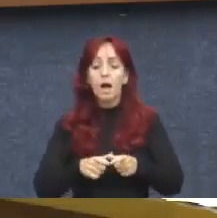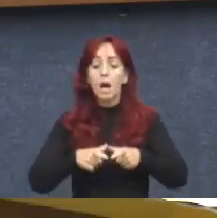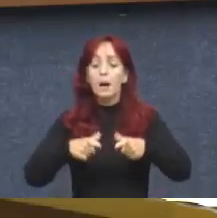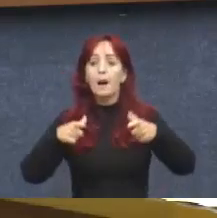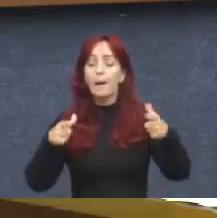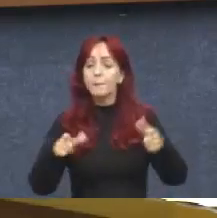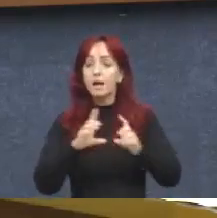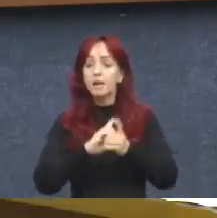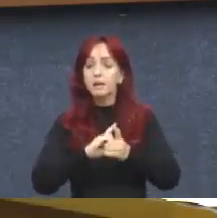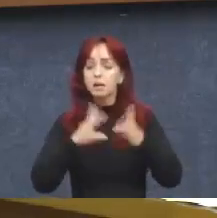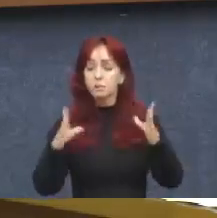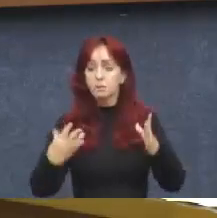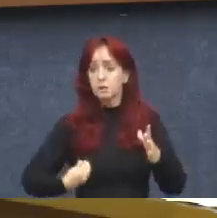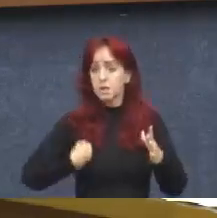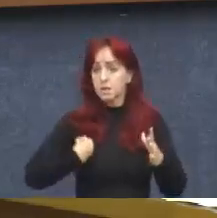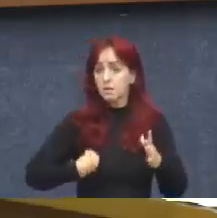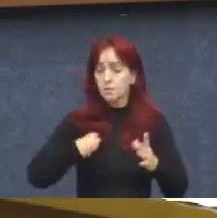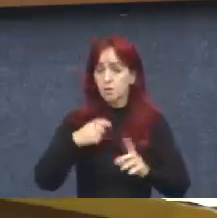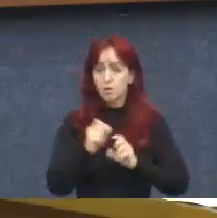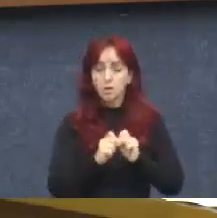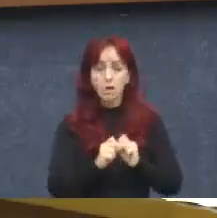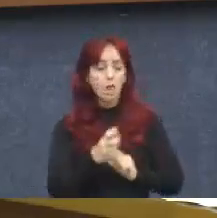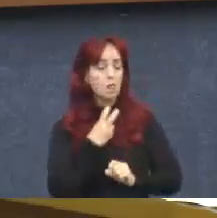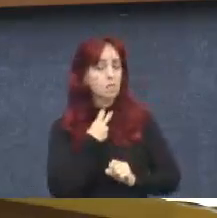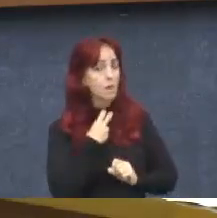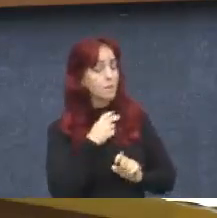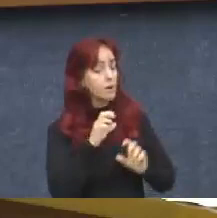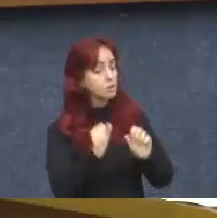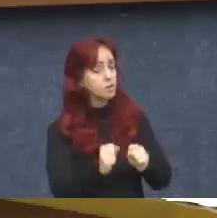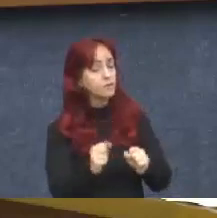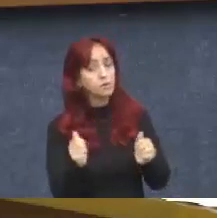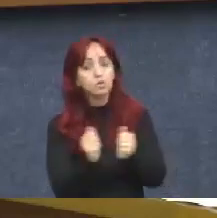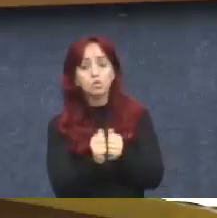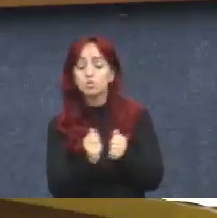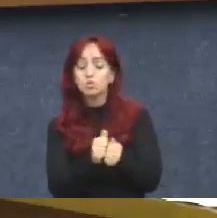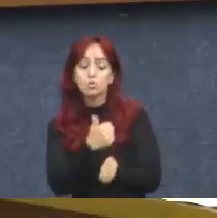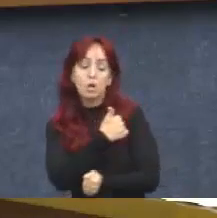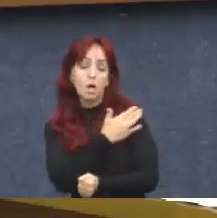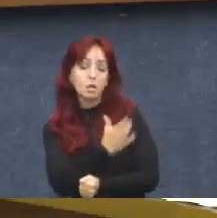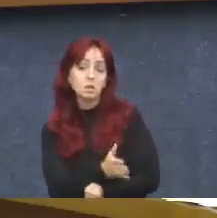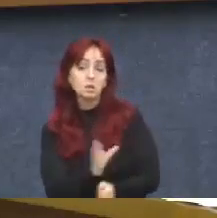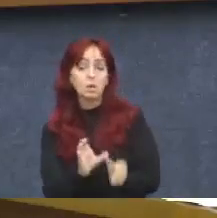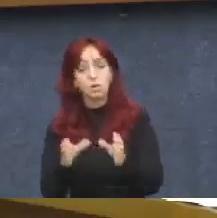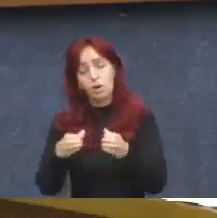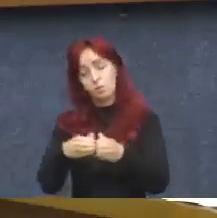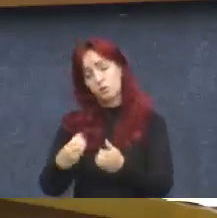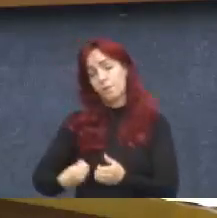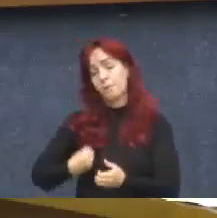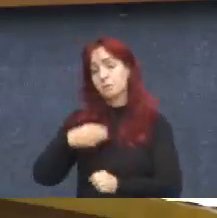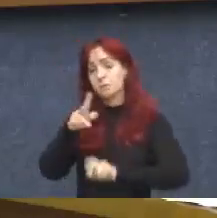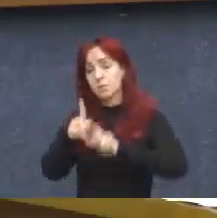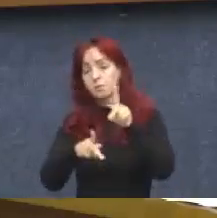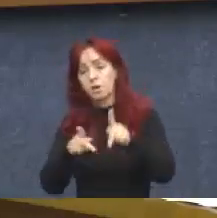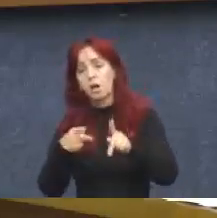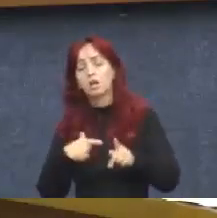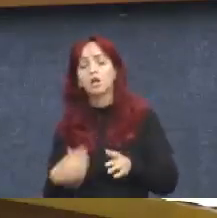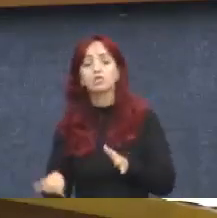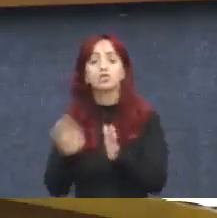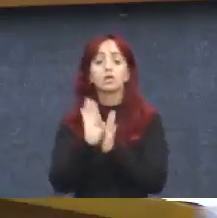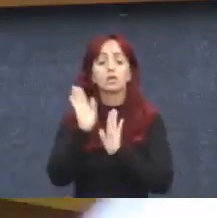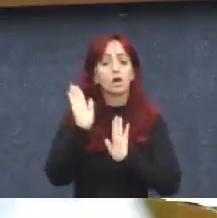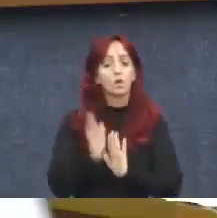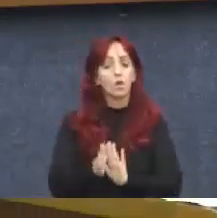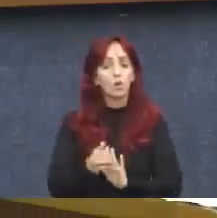direta participativa não pode vir acompanhado da extinção da Comissão de Participação Popular. Nós estamos chegando agora, eu e